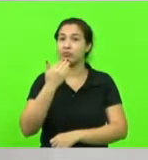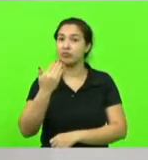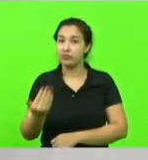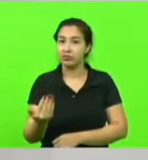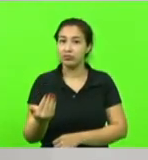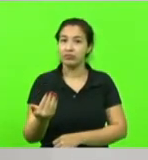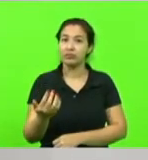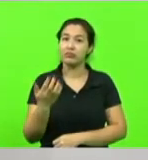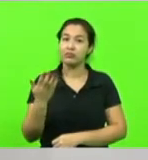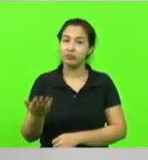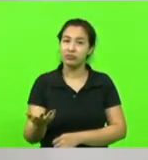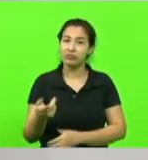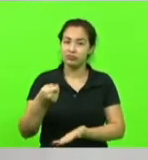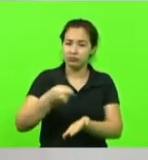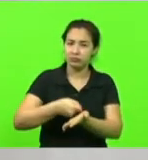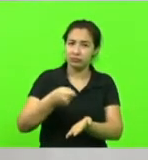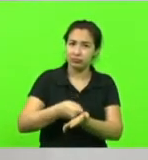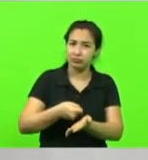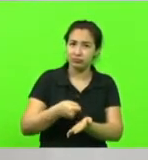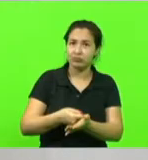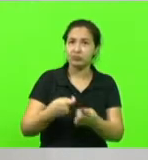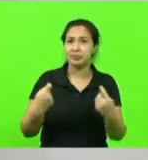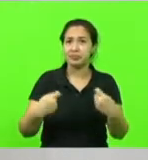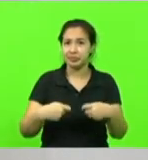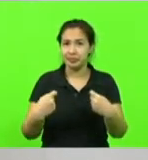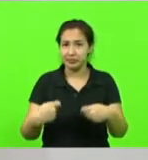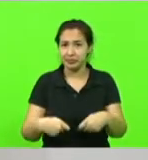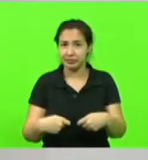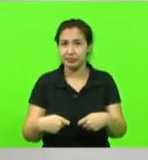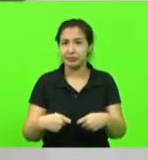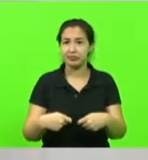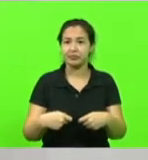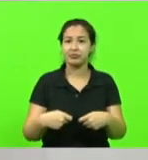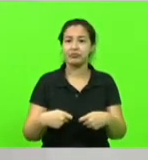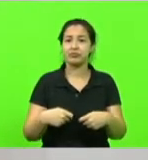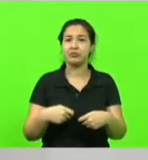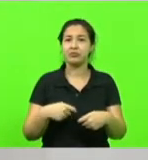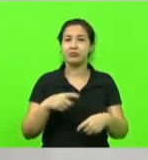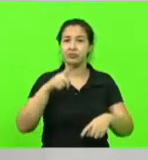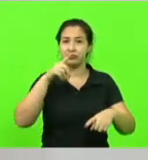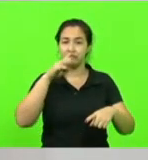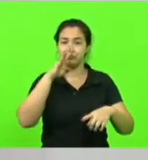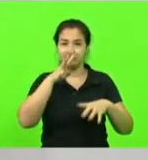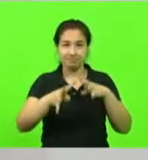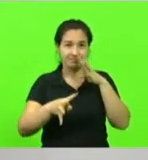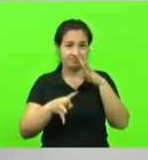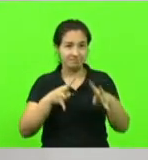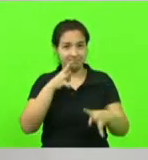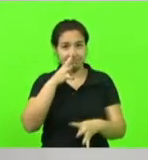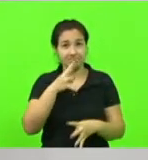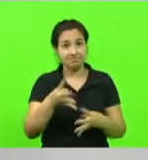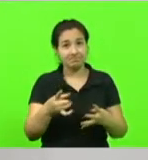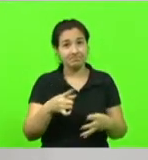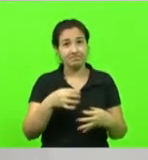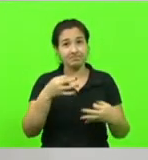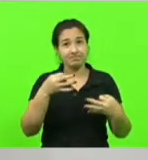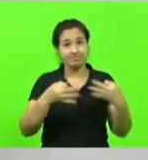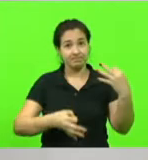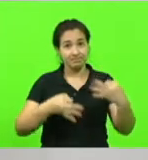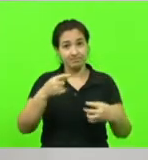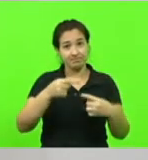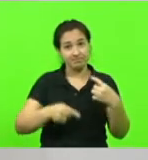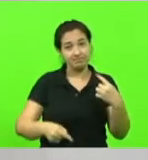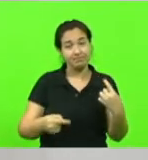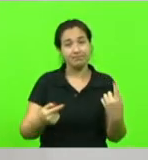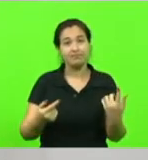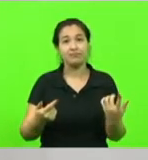danos sociais e morais aos envolvidos, aqueles que foram acusados injustamente, o montante vai chegar